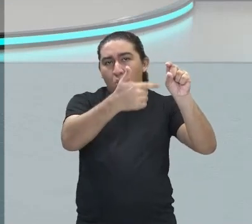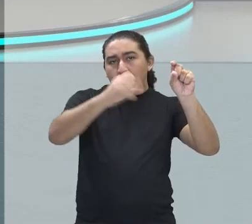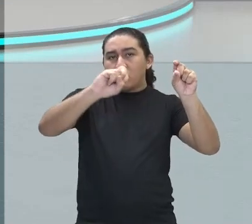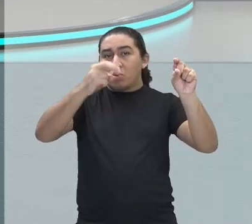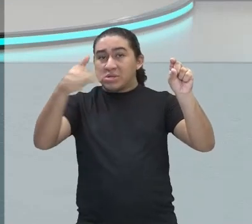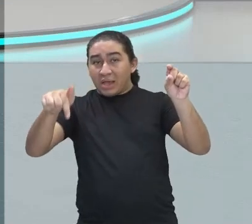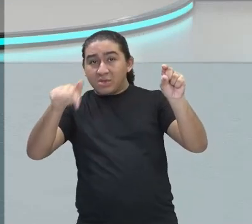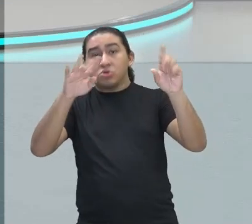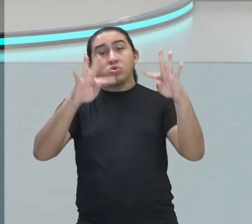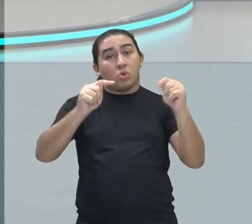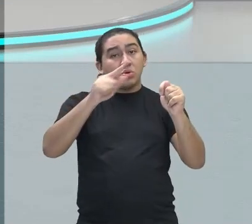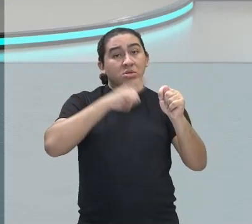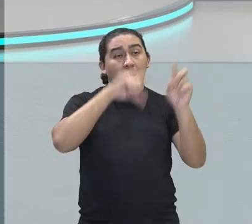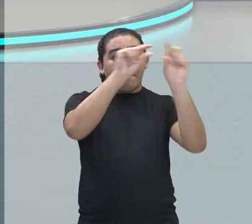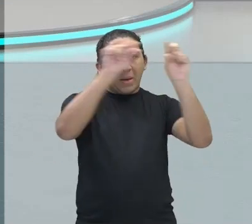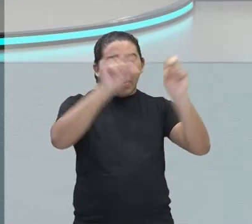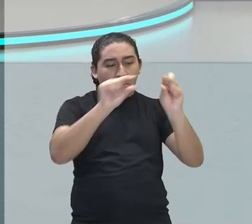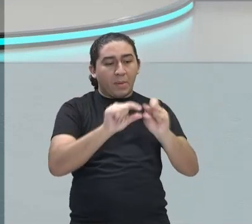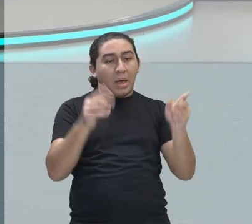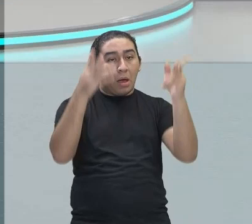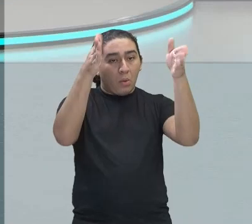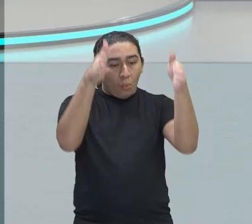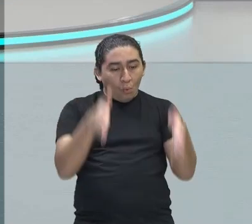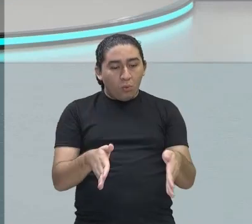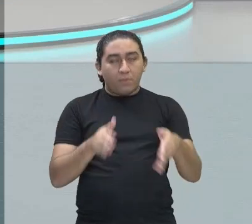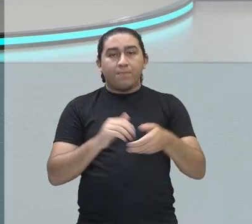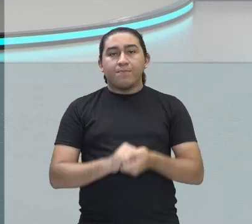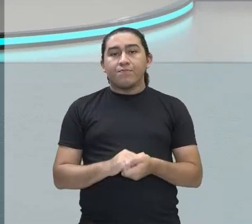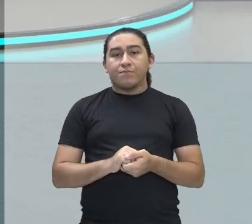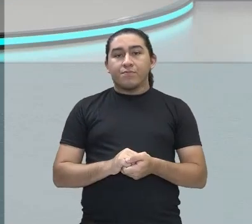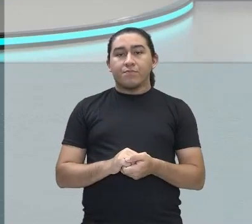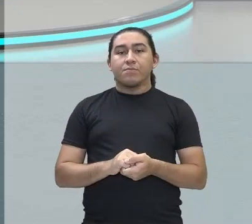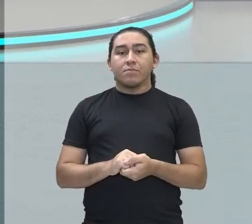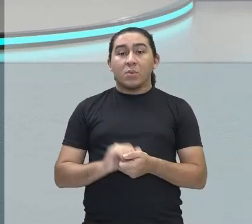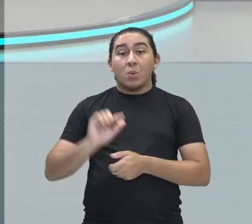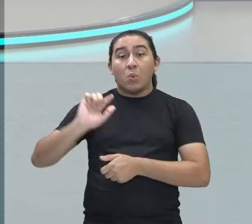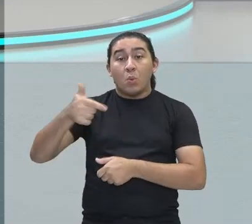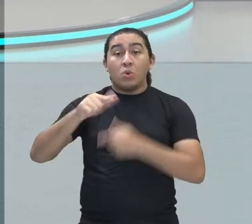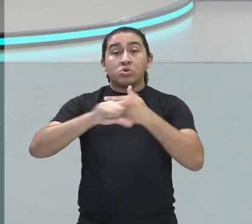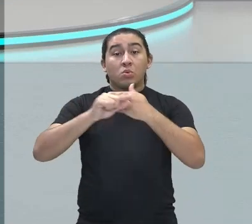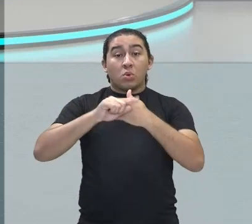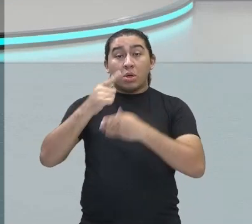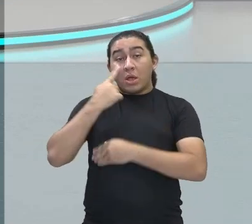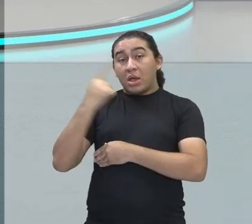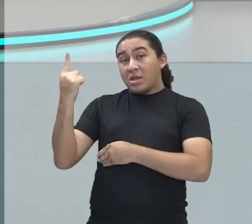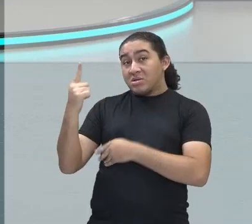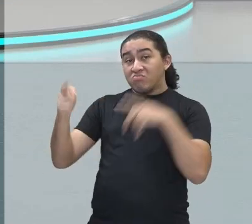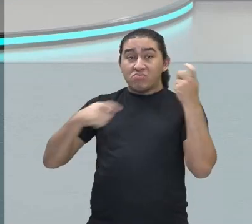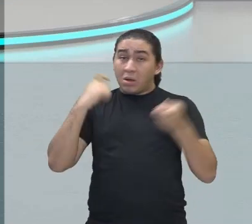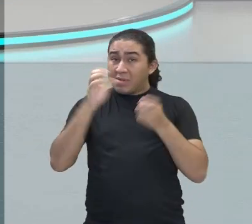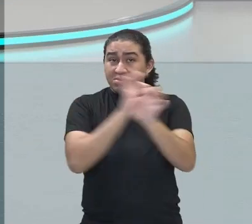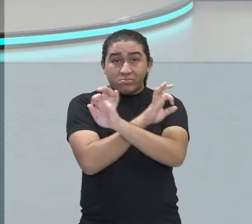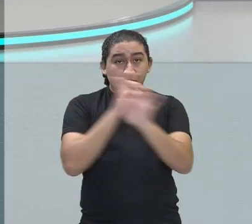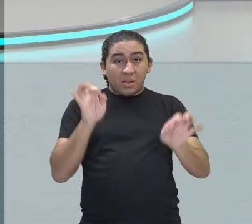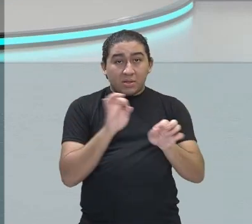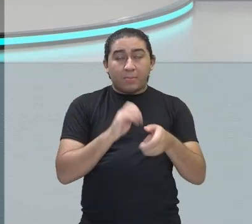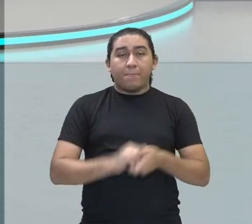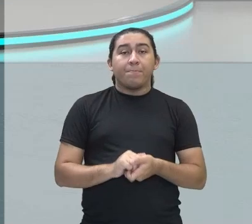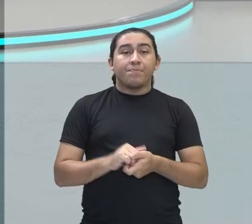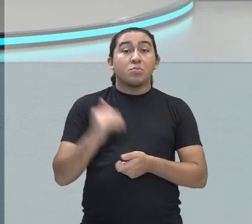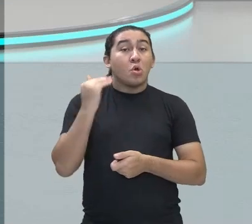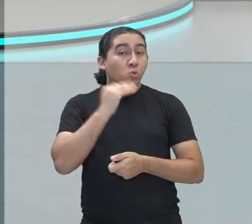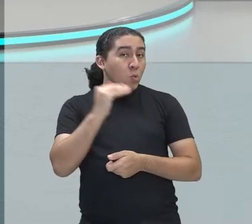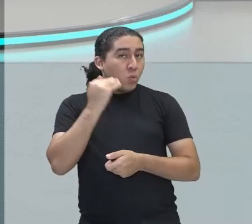todas seguem o mesmo rigor. Já Alfonso Guimarães, ele já não se preocupou com isso. Então, os versos dele